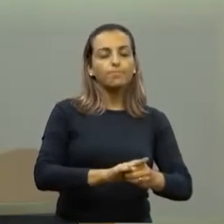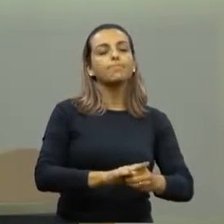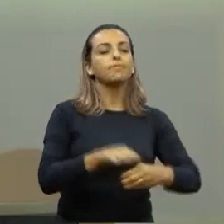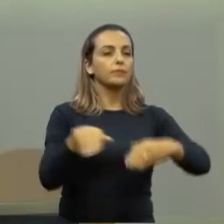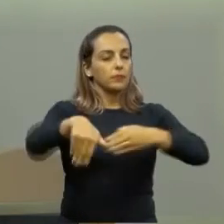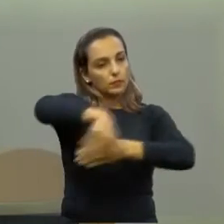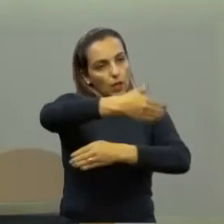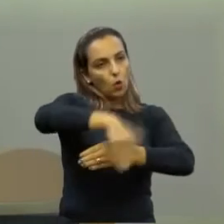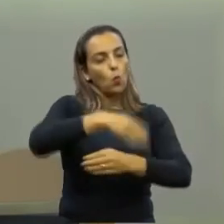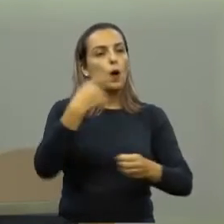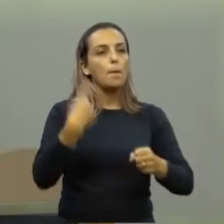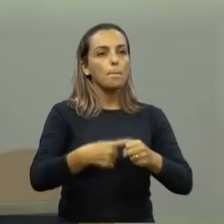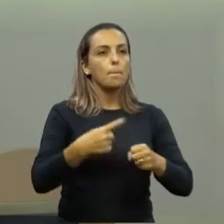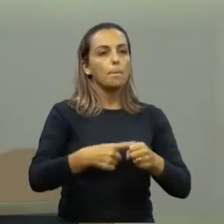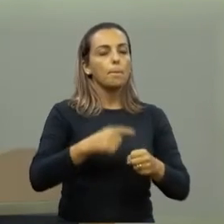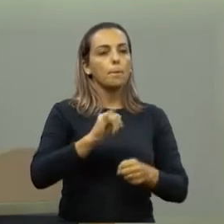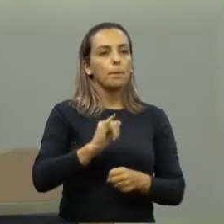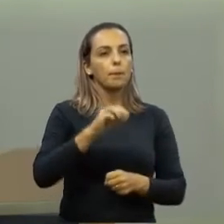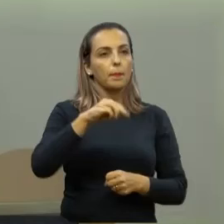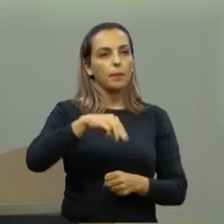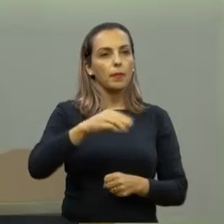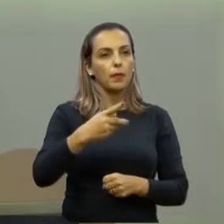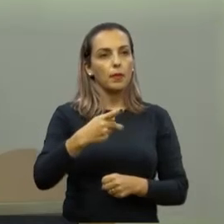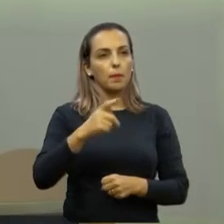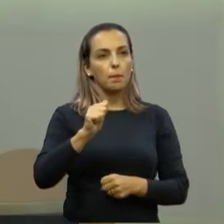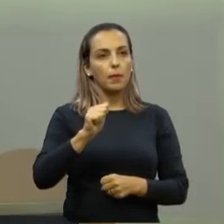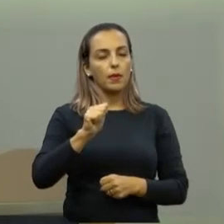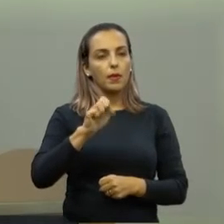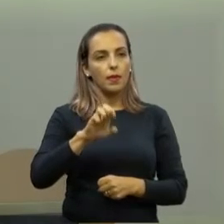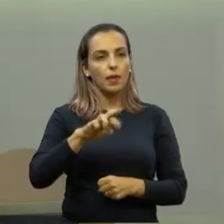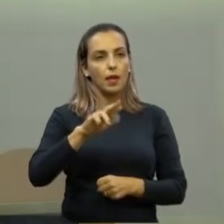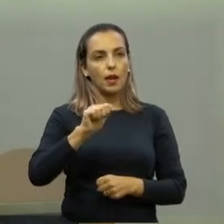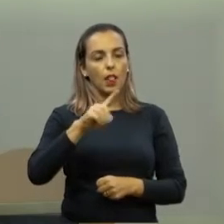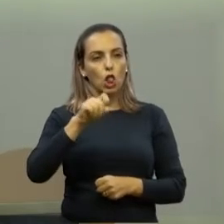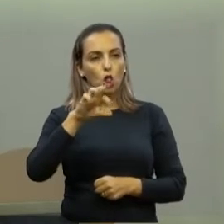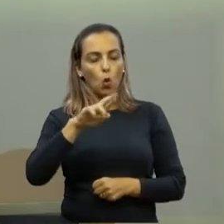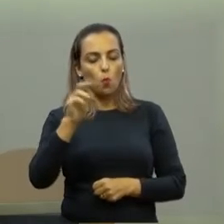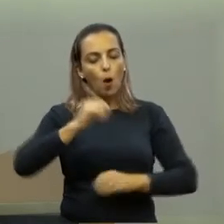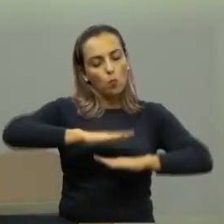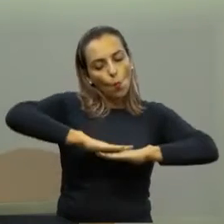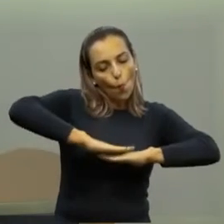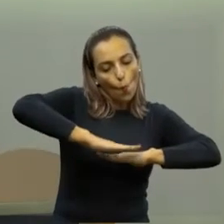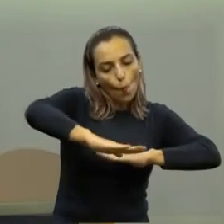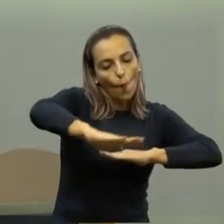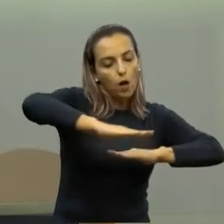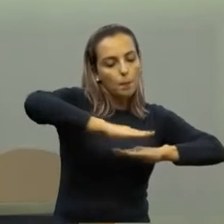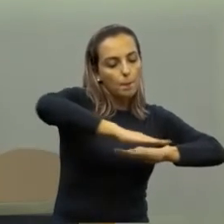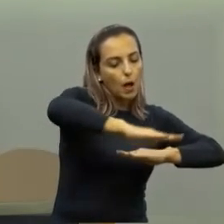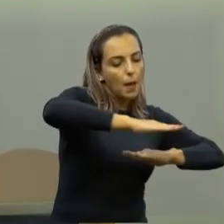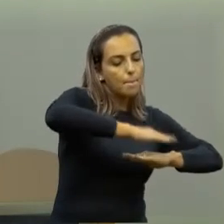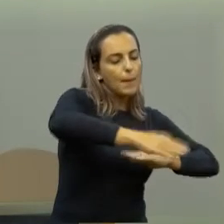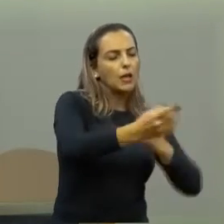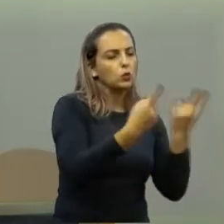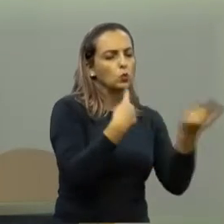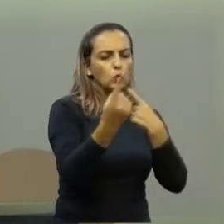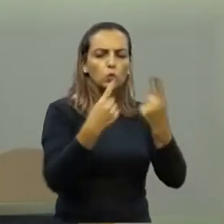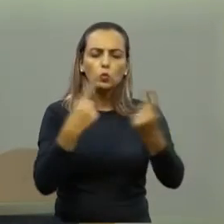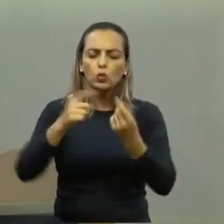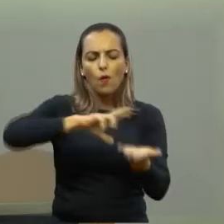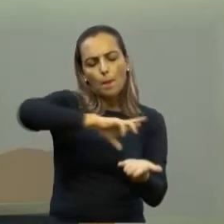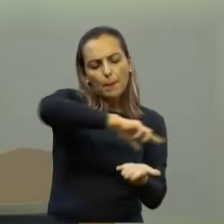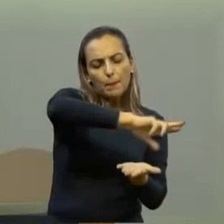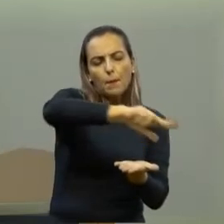Júnior no Jardim Imperador a indicação 36 repara na pavimentação asfáltica da Avenida Albert Einstein